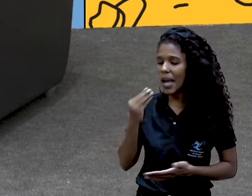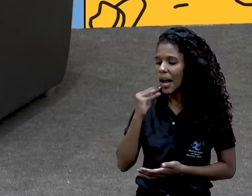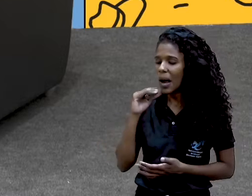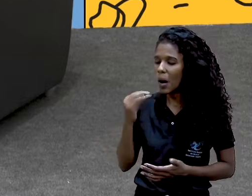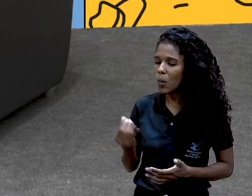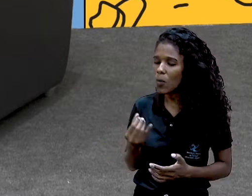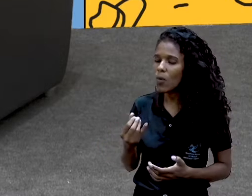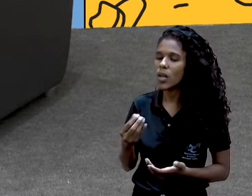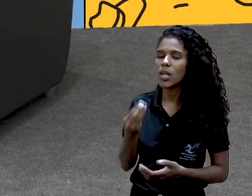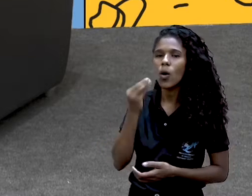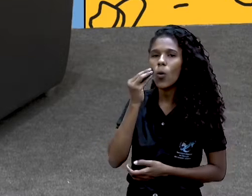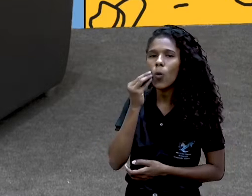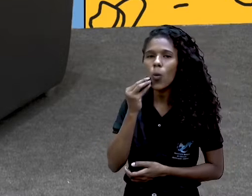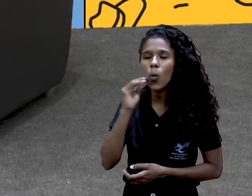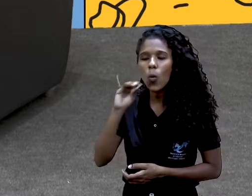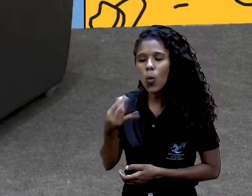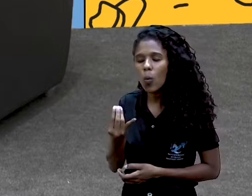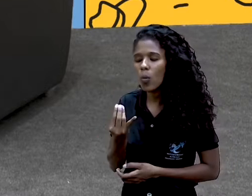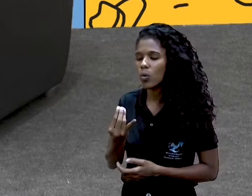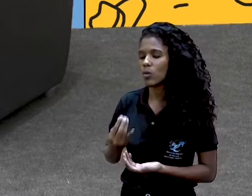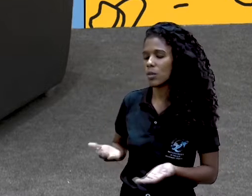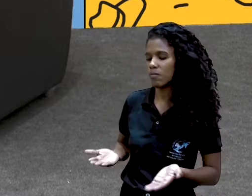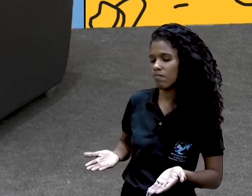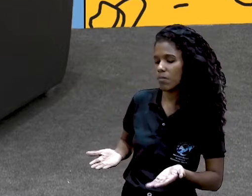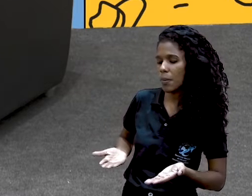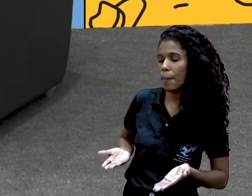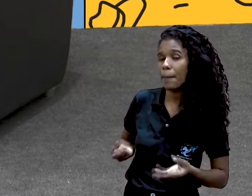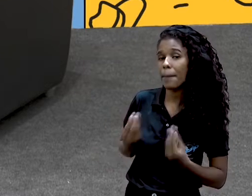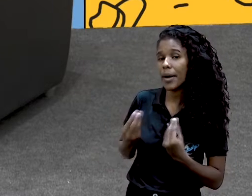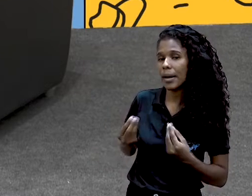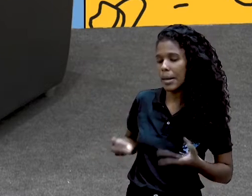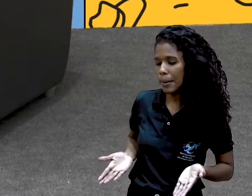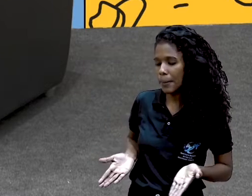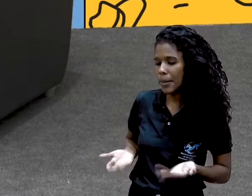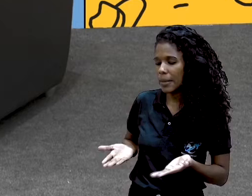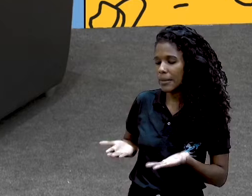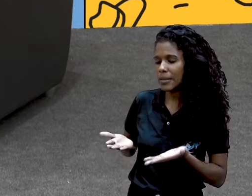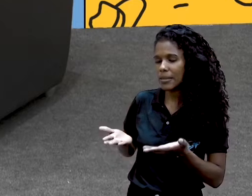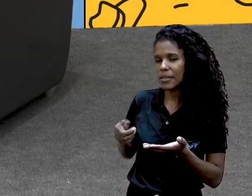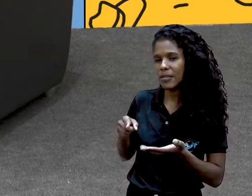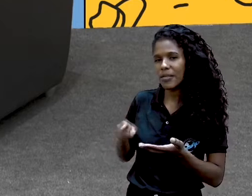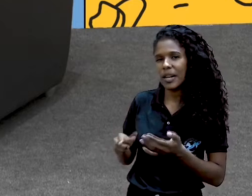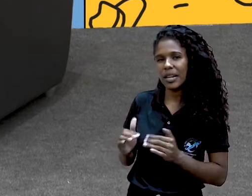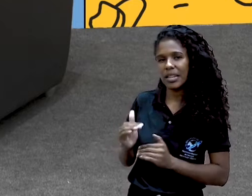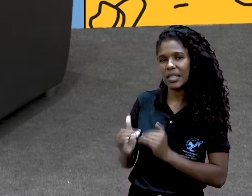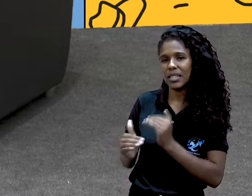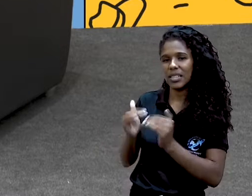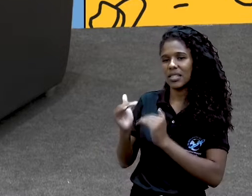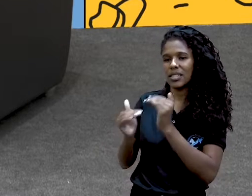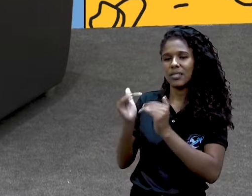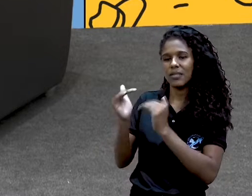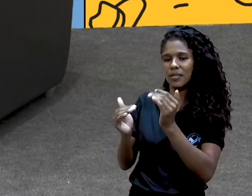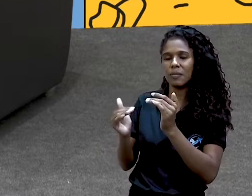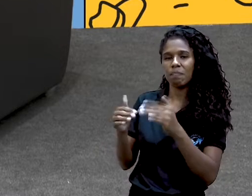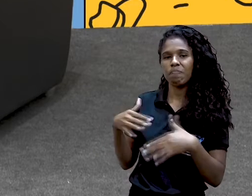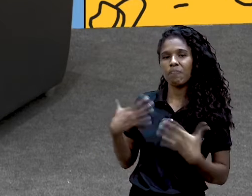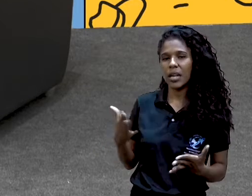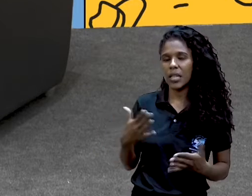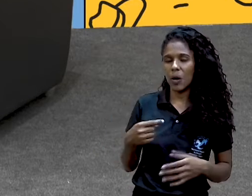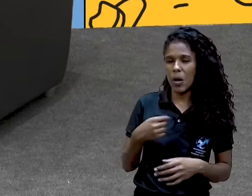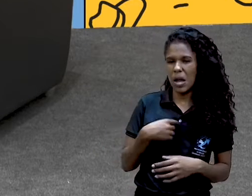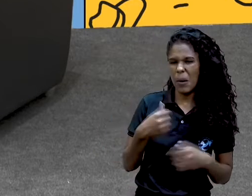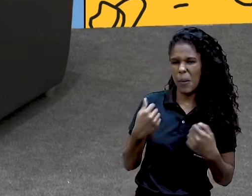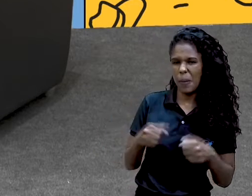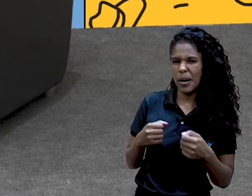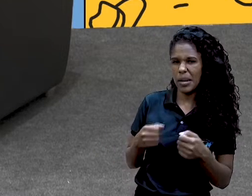potencialidades sendo pouco a pouco sendo desenvolvidas. Não é necessário, né, colocar, por exemplo, tarefas, obrigações para uma